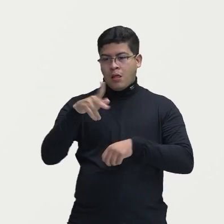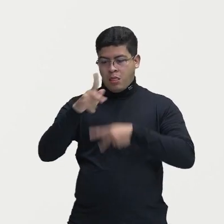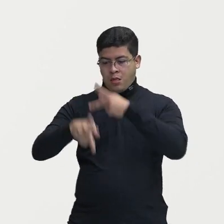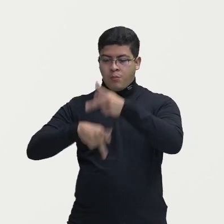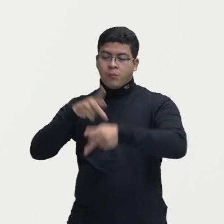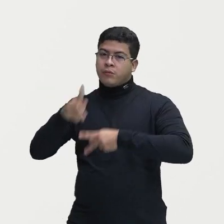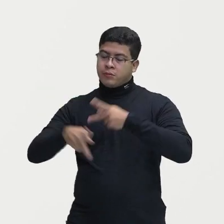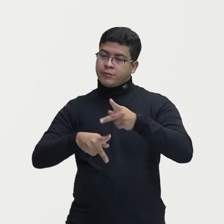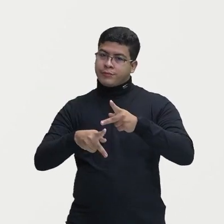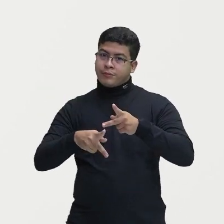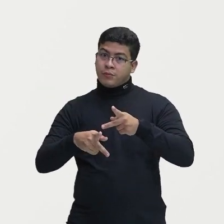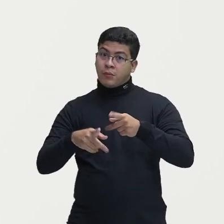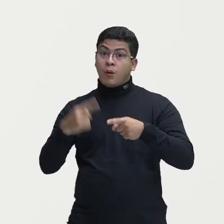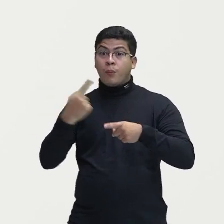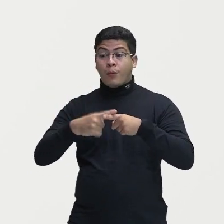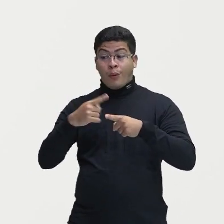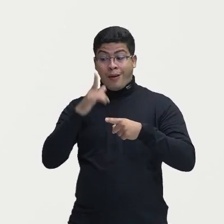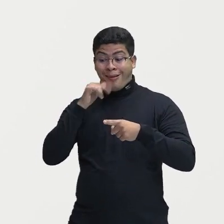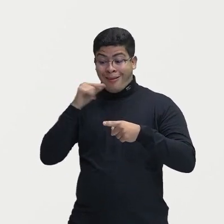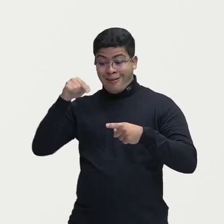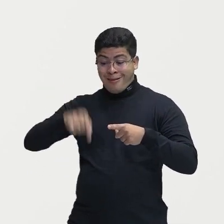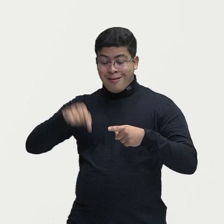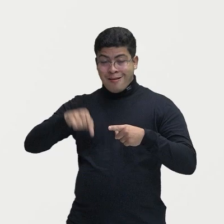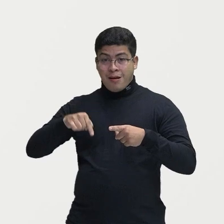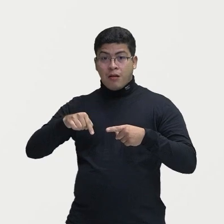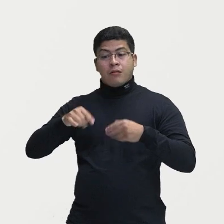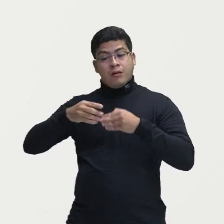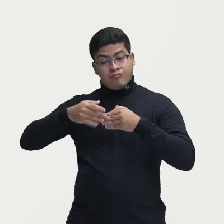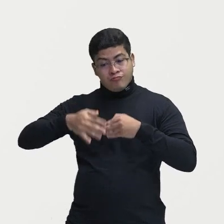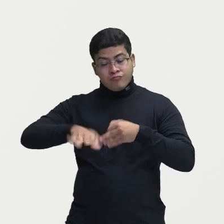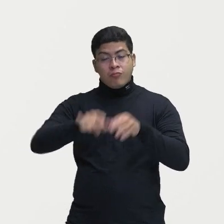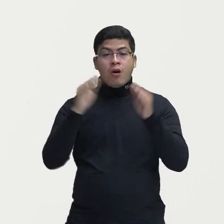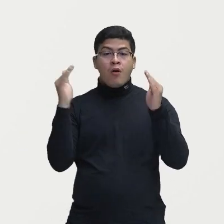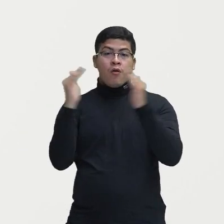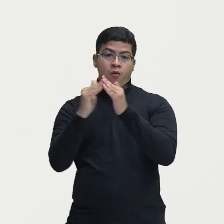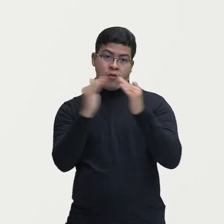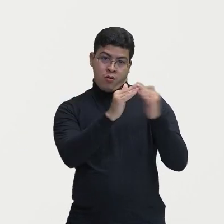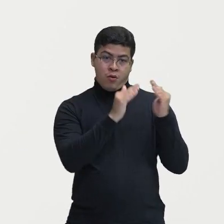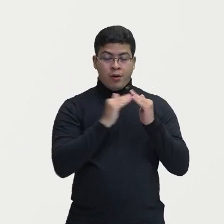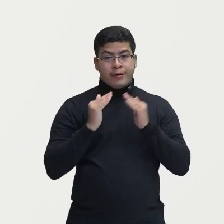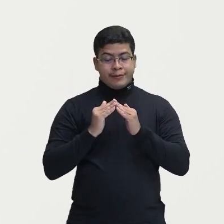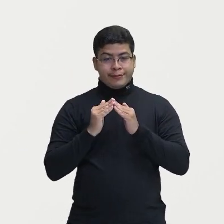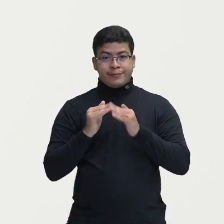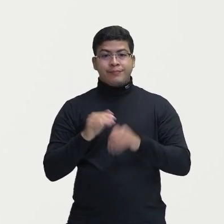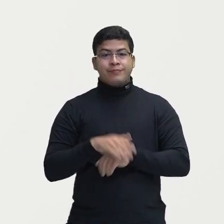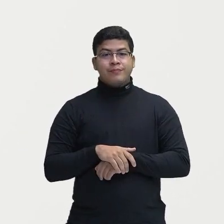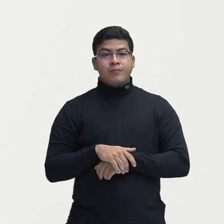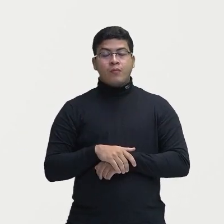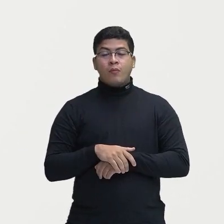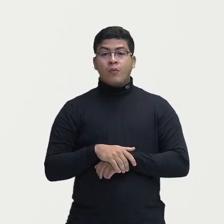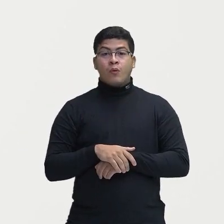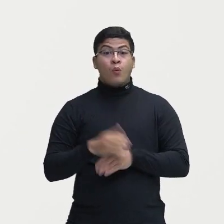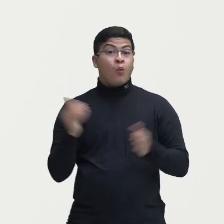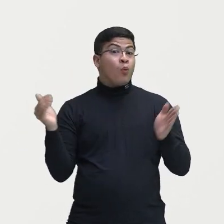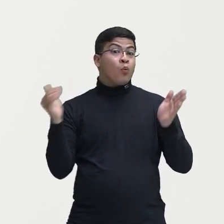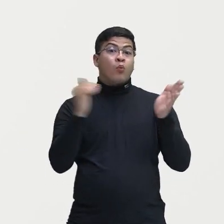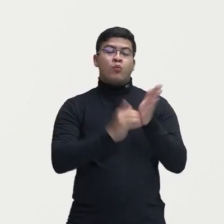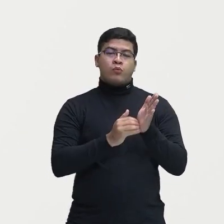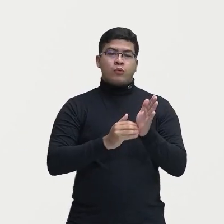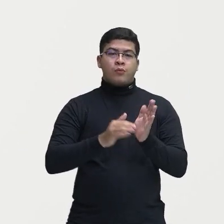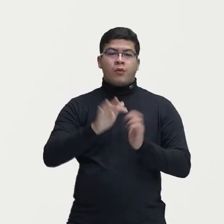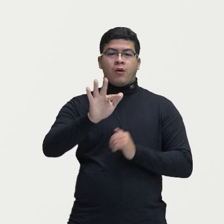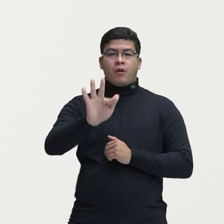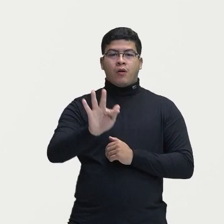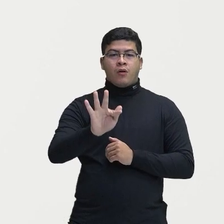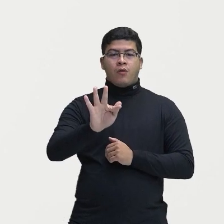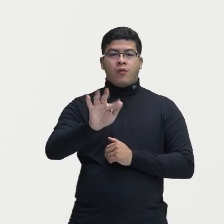tá bom? E no final, nós temos o processo de fluoretação. Como o próprio nome já diz, fluoretação